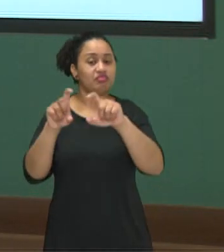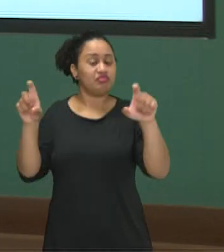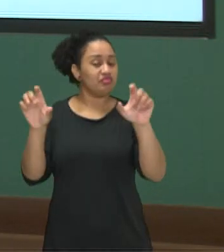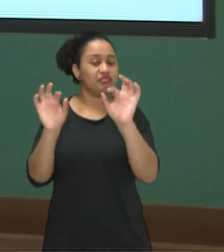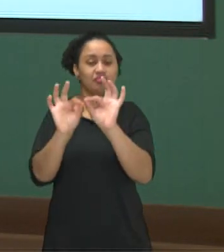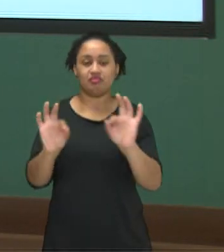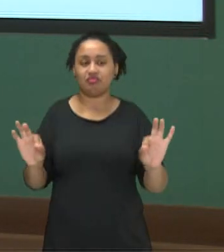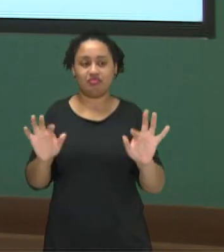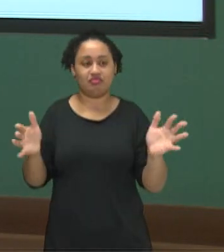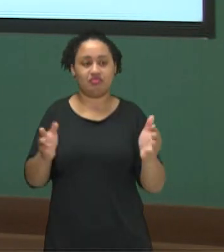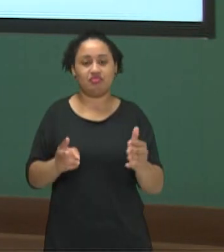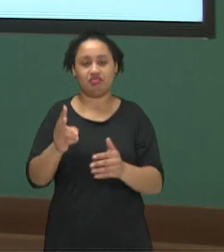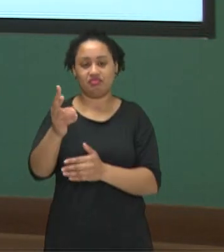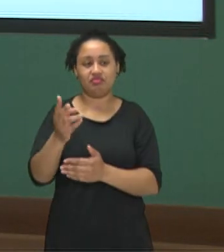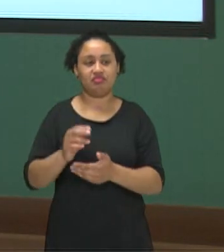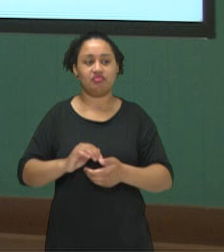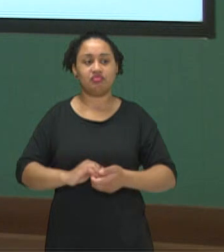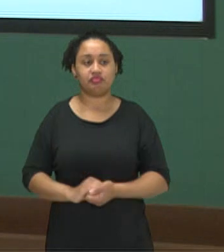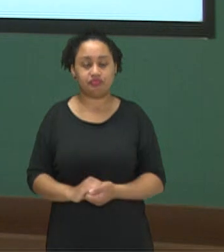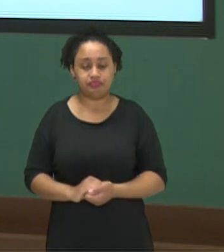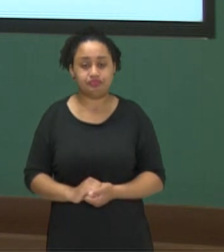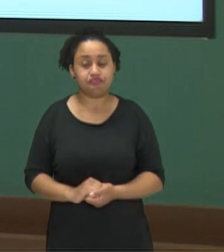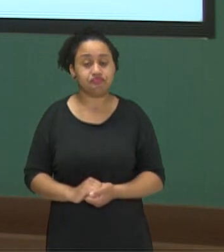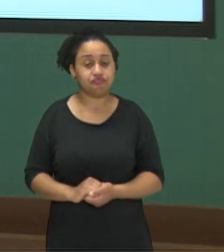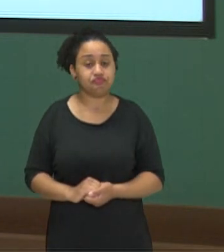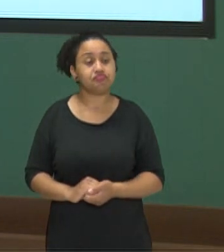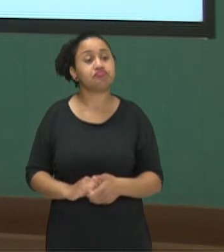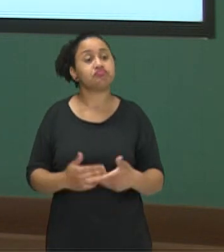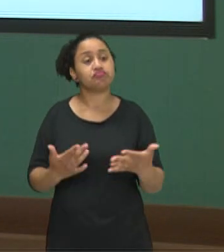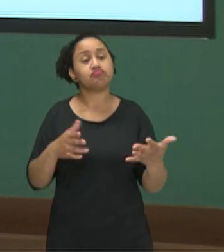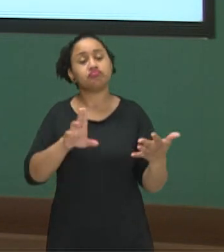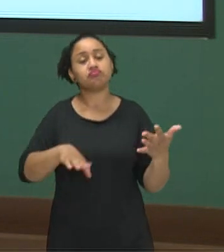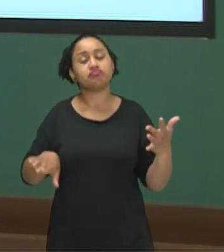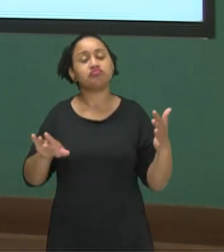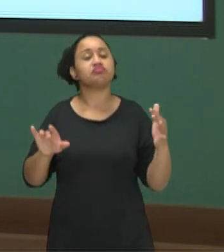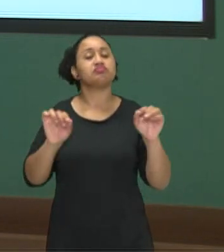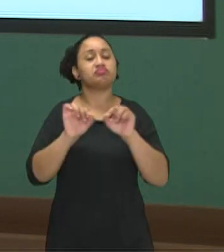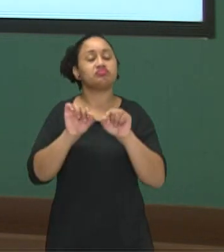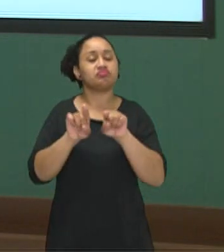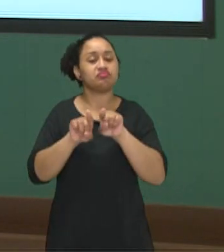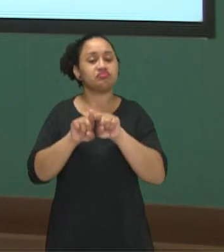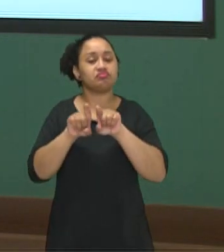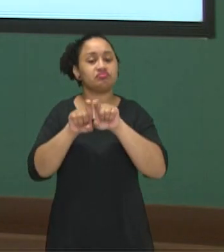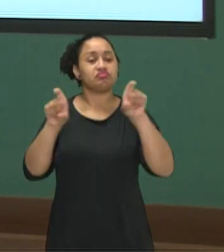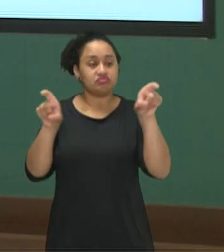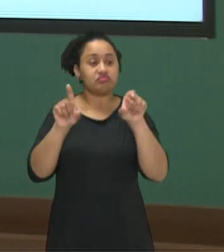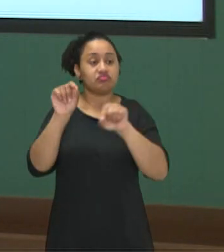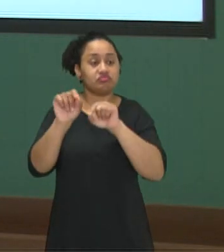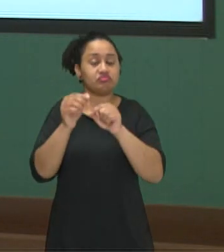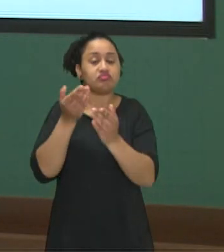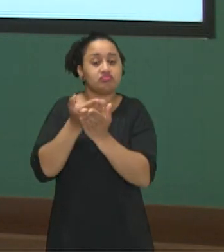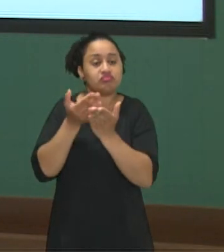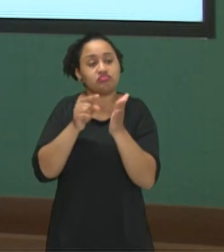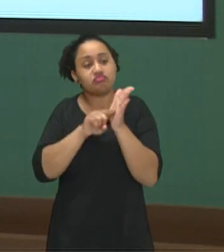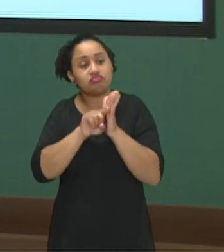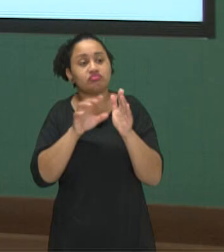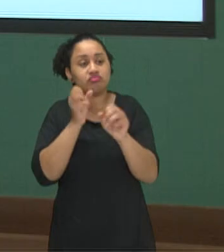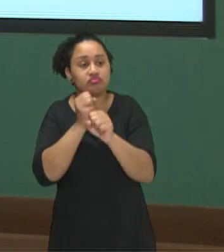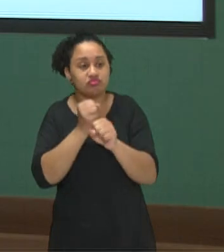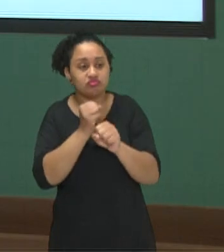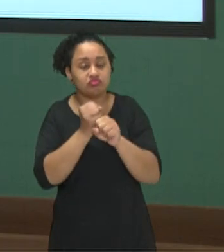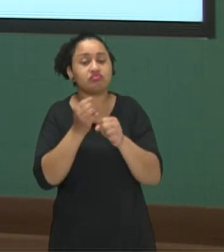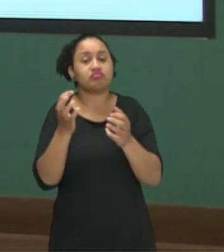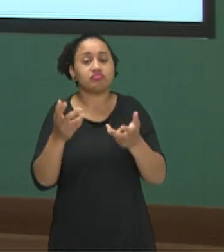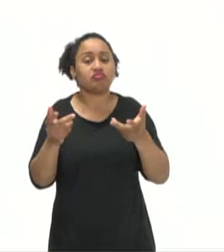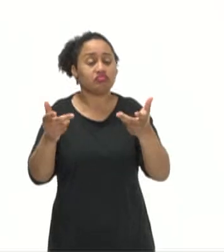simples. Para frente. Uma aplicação de equação no estudo, né, do cálculo da velocidade